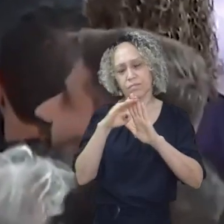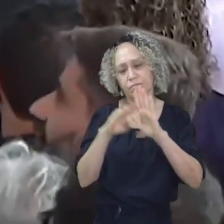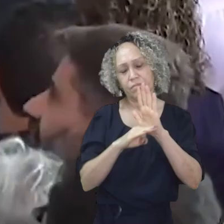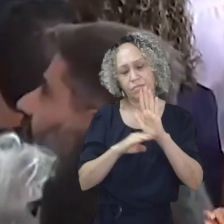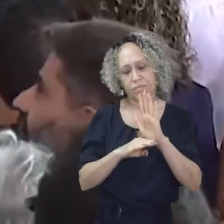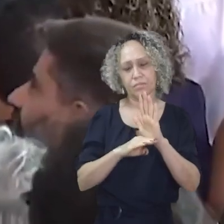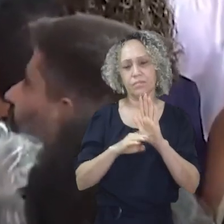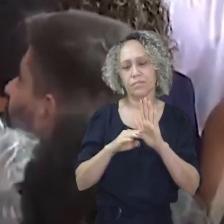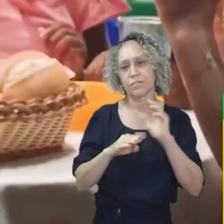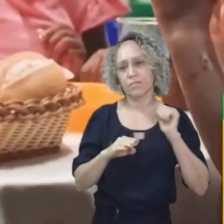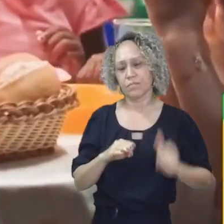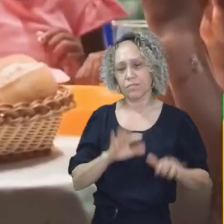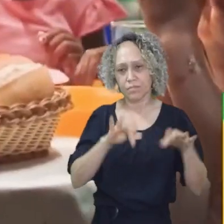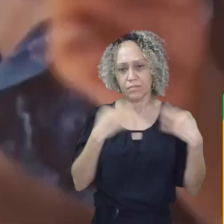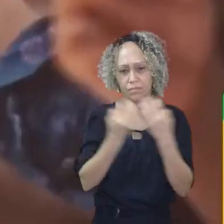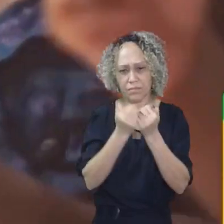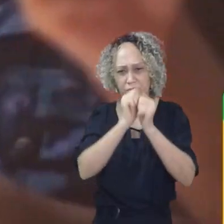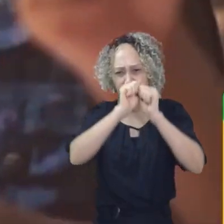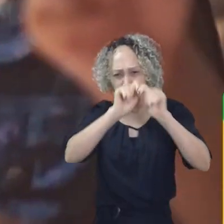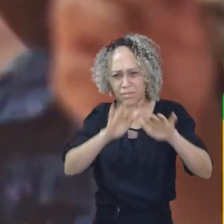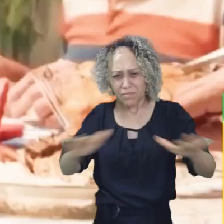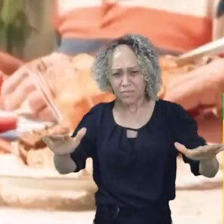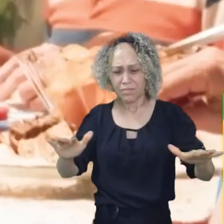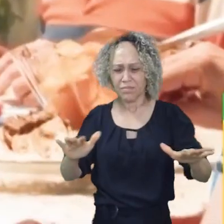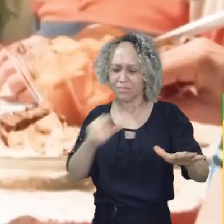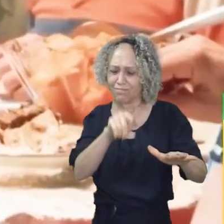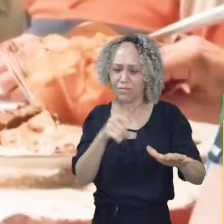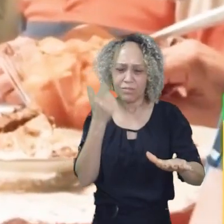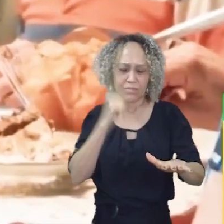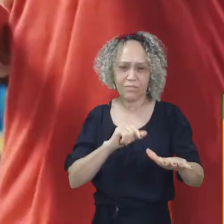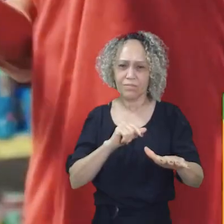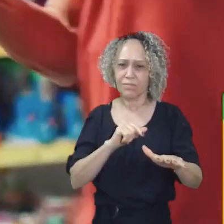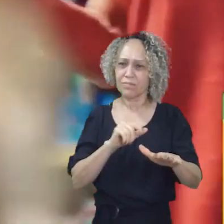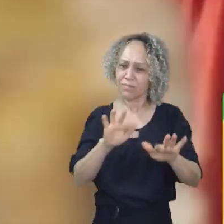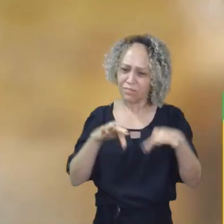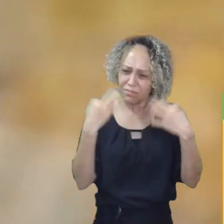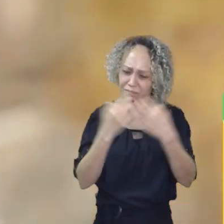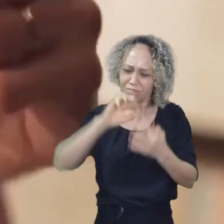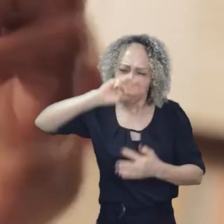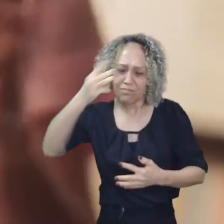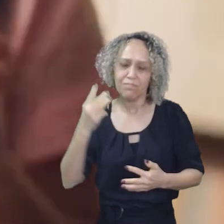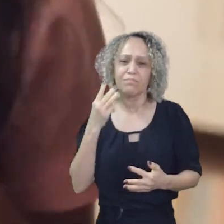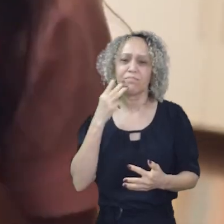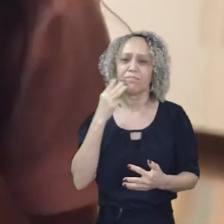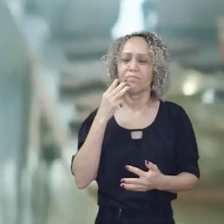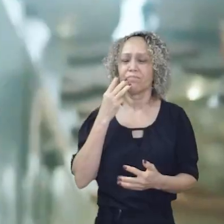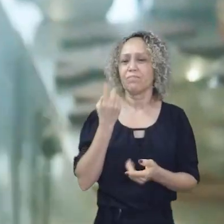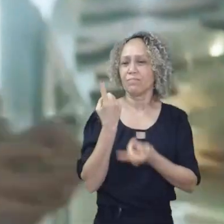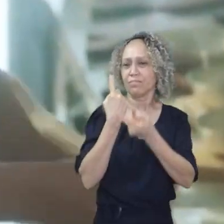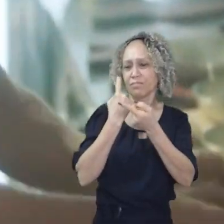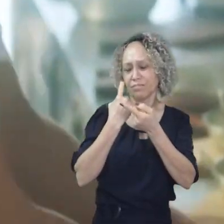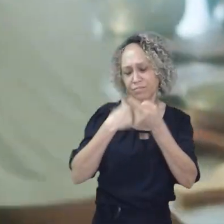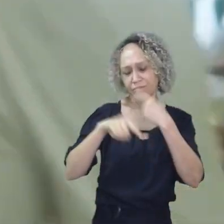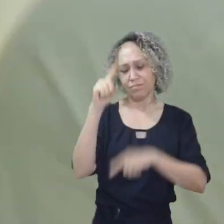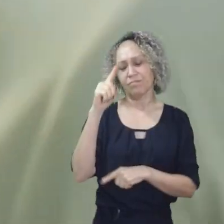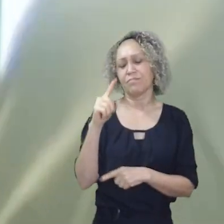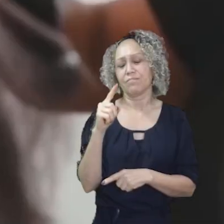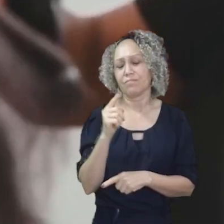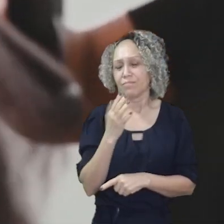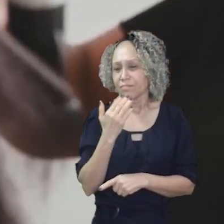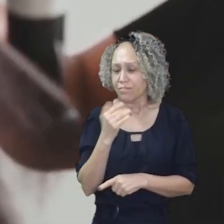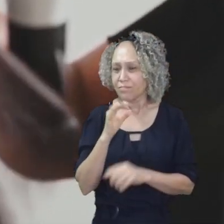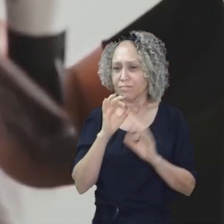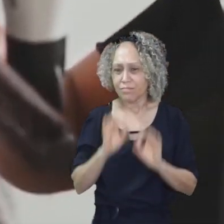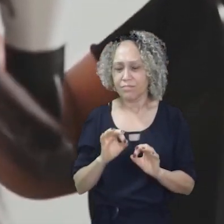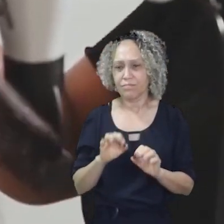programa Bolsa Família, responsável por tirar milhões de famílias da fome no governo Lula, e a isenção do imposto de renda